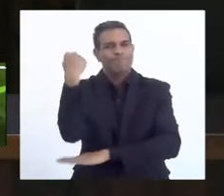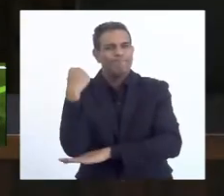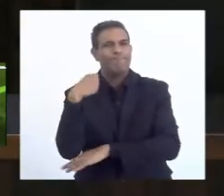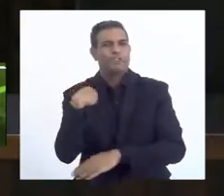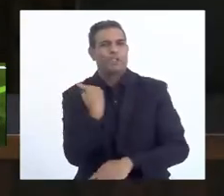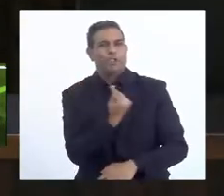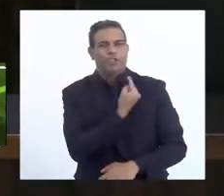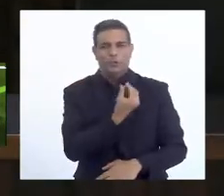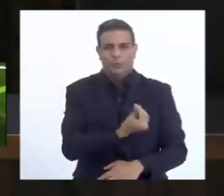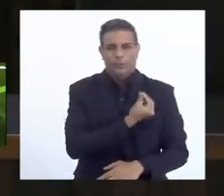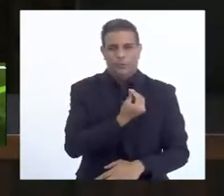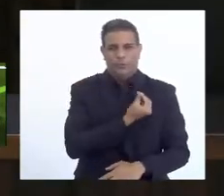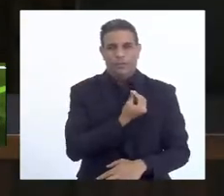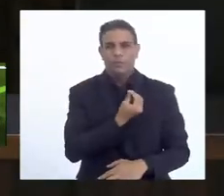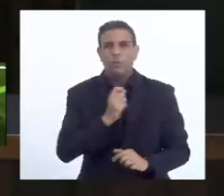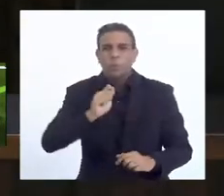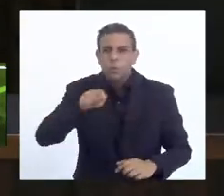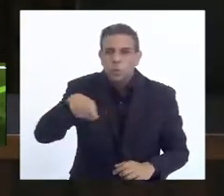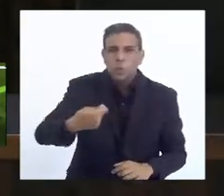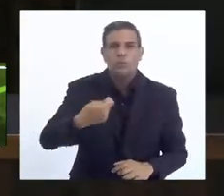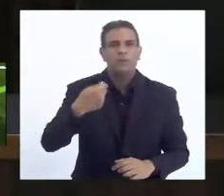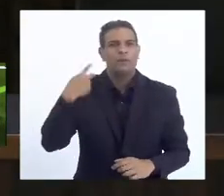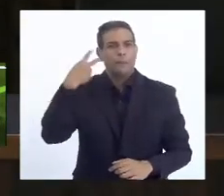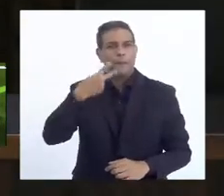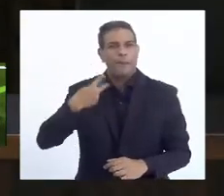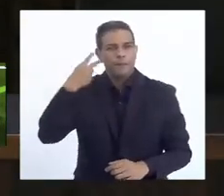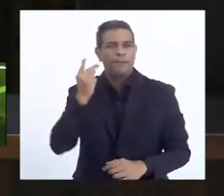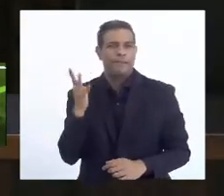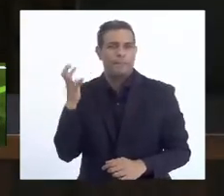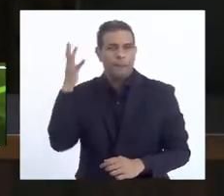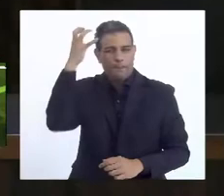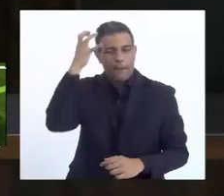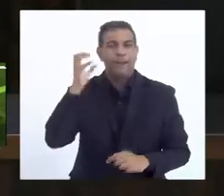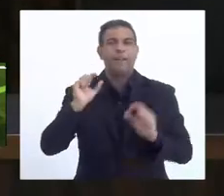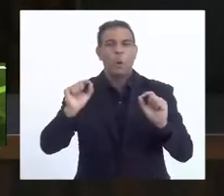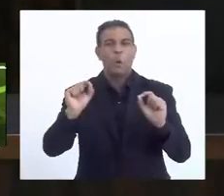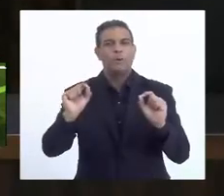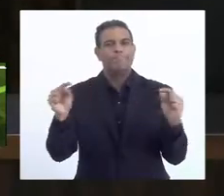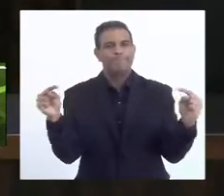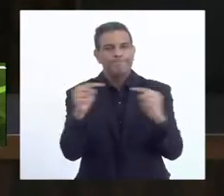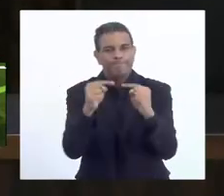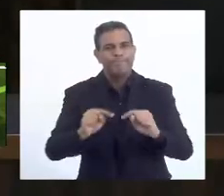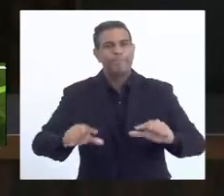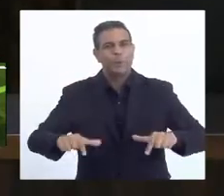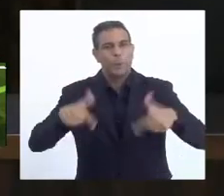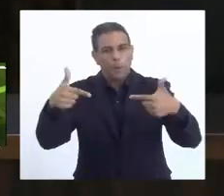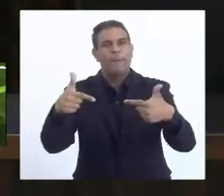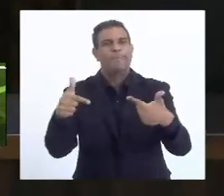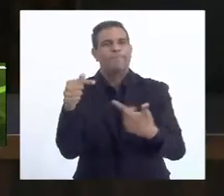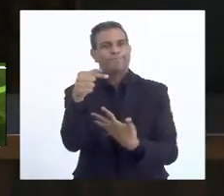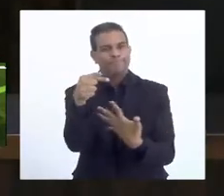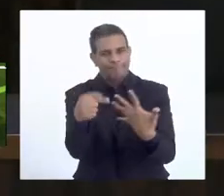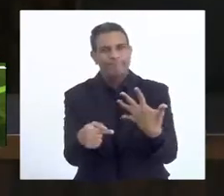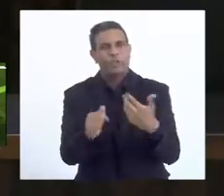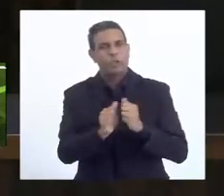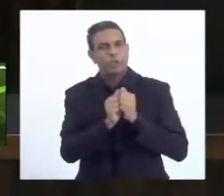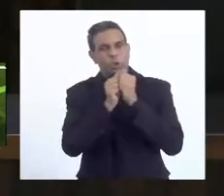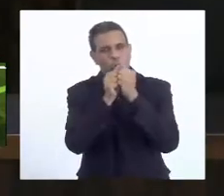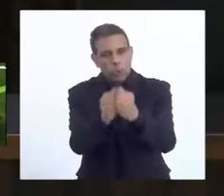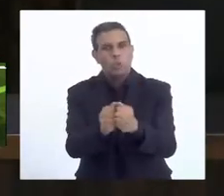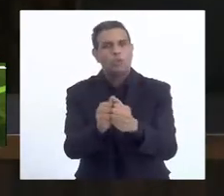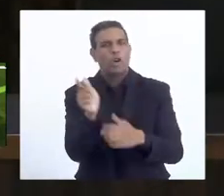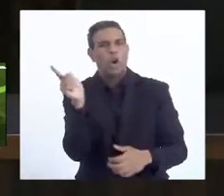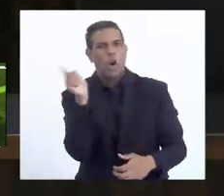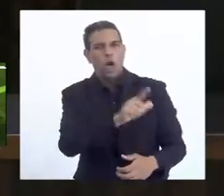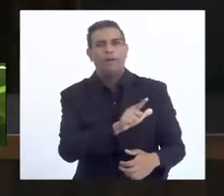gente faz se chama Vereadora Marielle Franco. Então, é isso. Vamos à luta. Vamos juntas. E